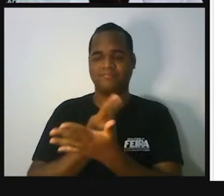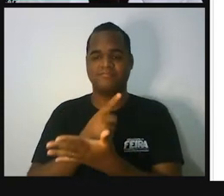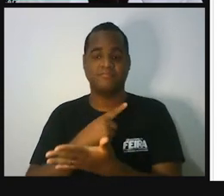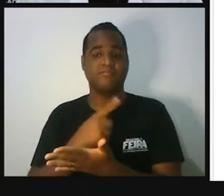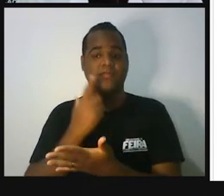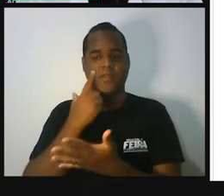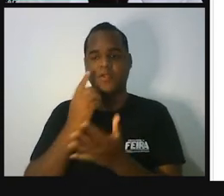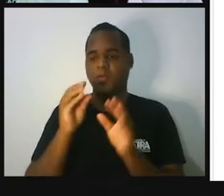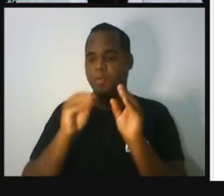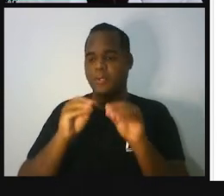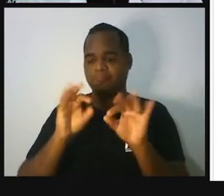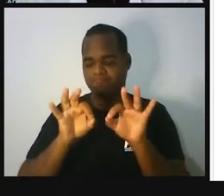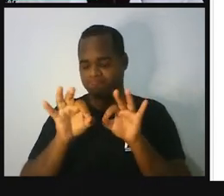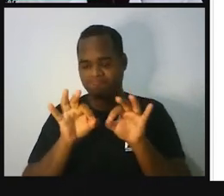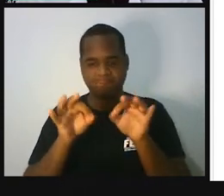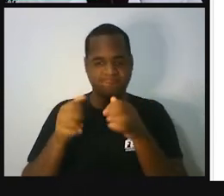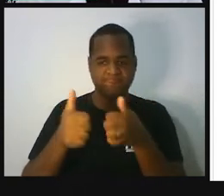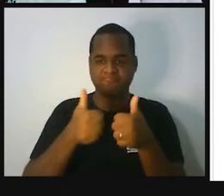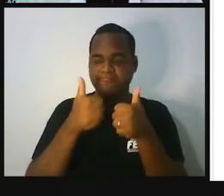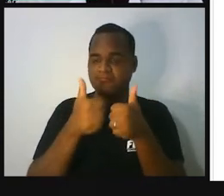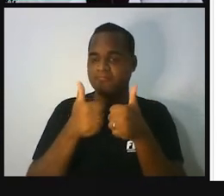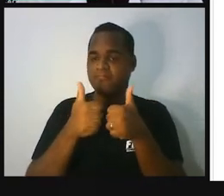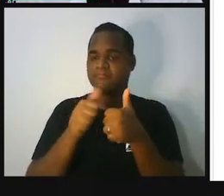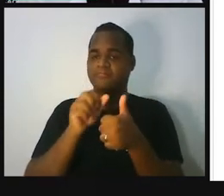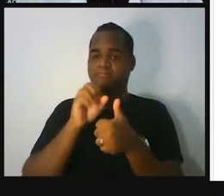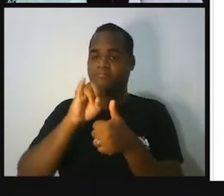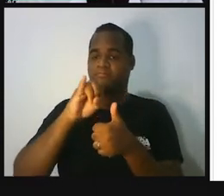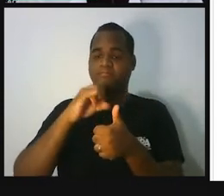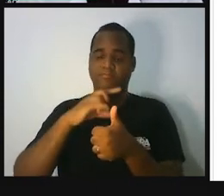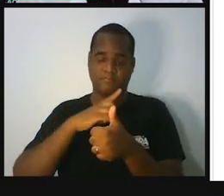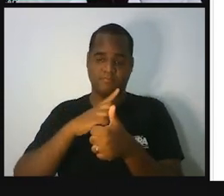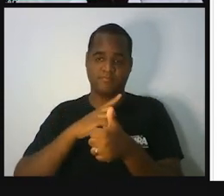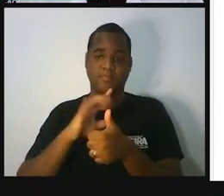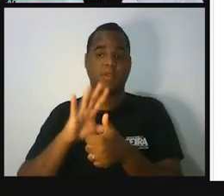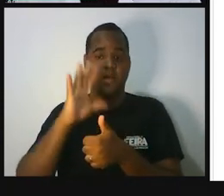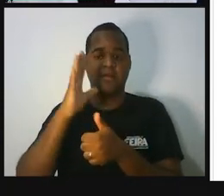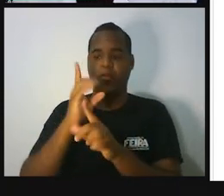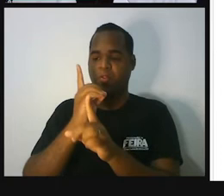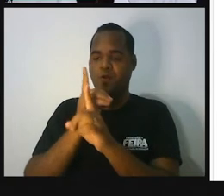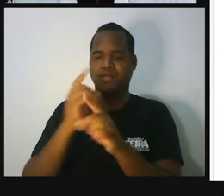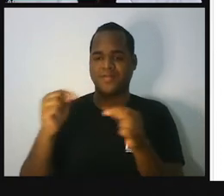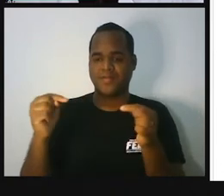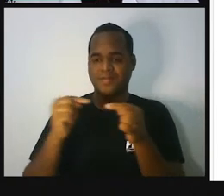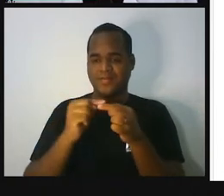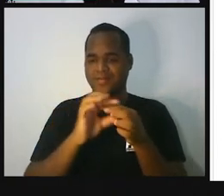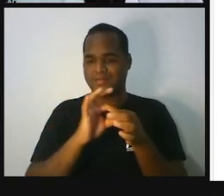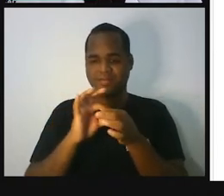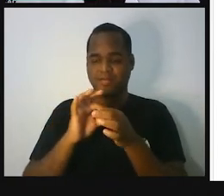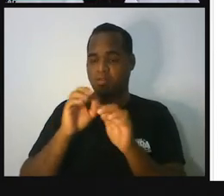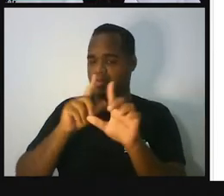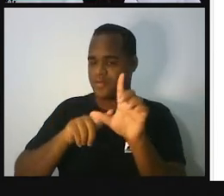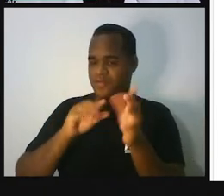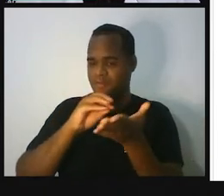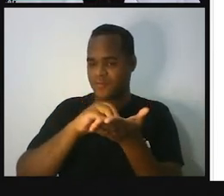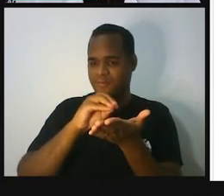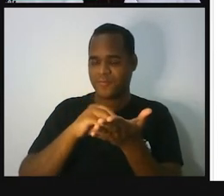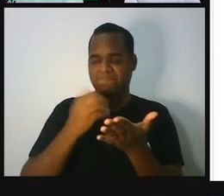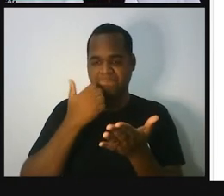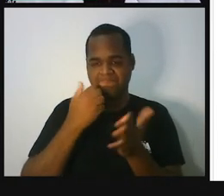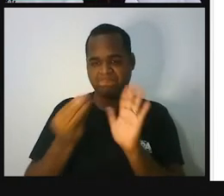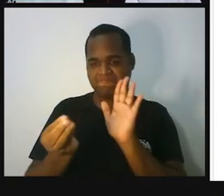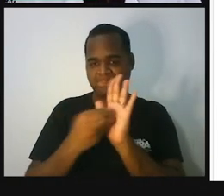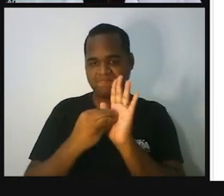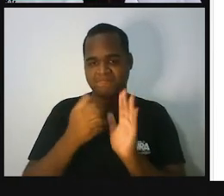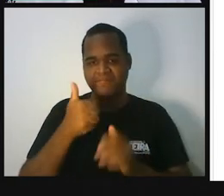Vamos colocar direitinho se encontram ao tomar letrinha oque é